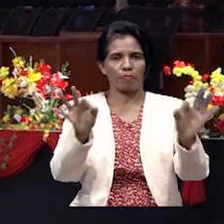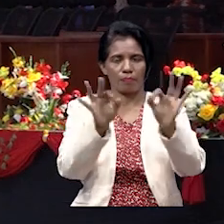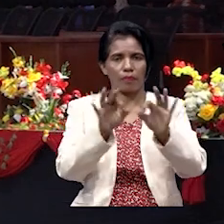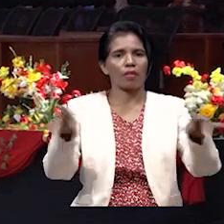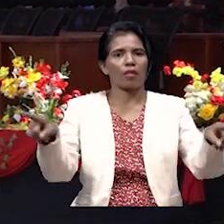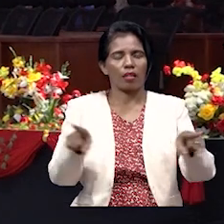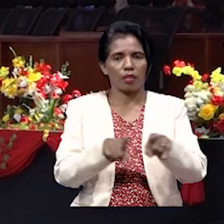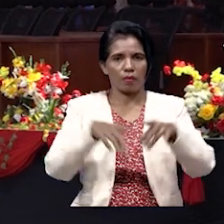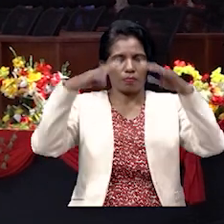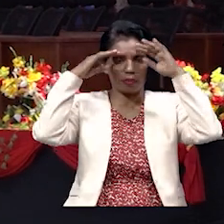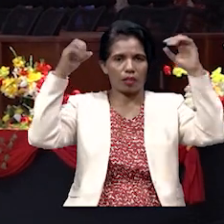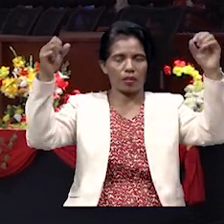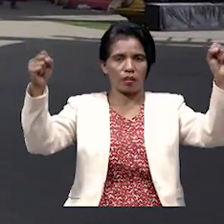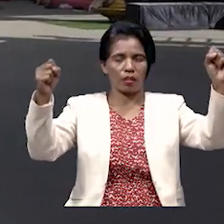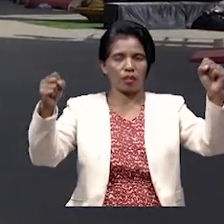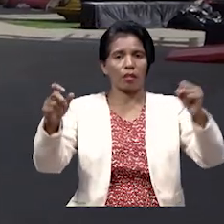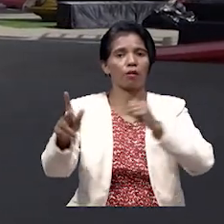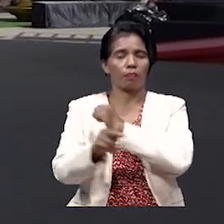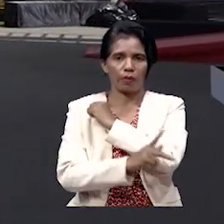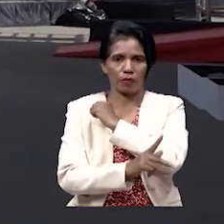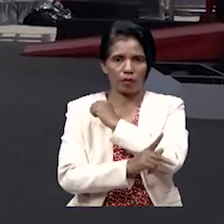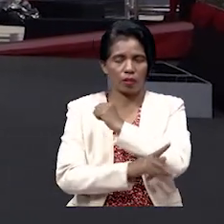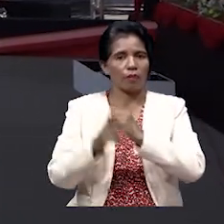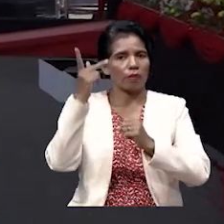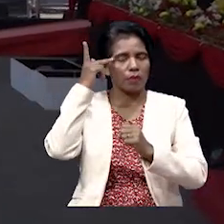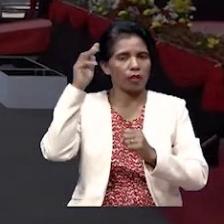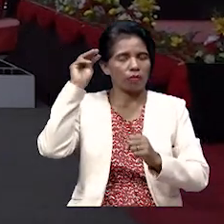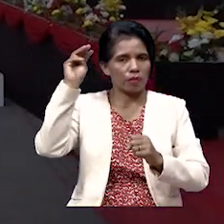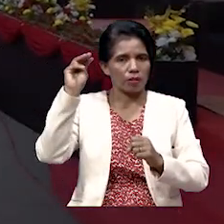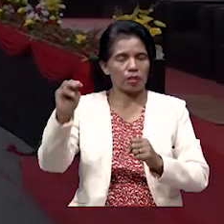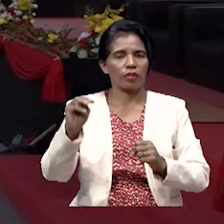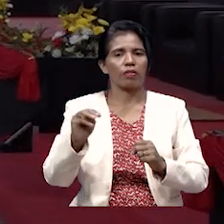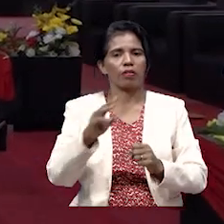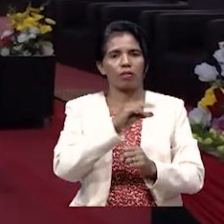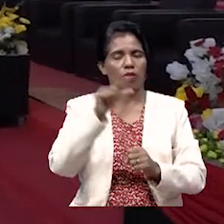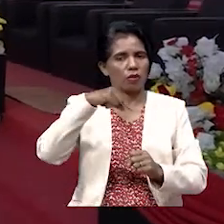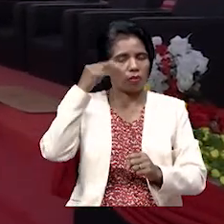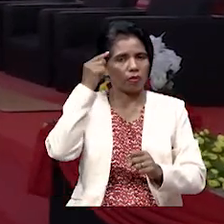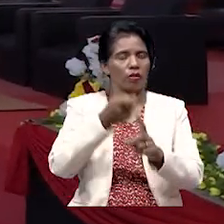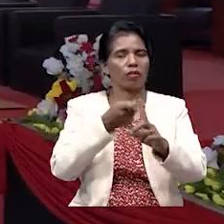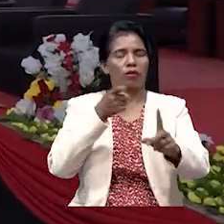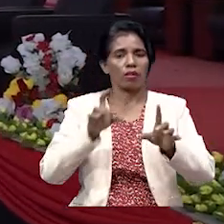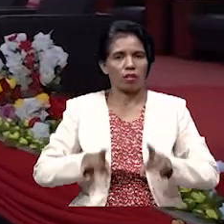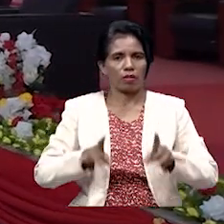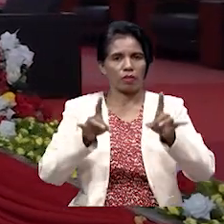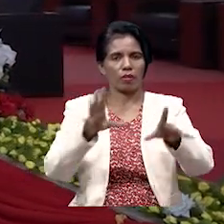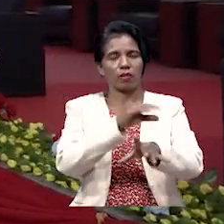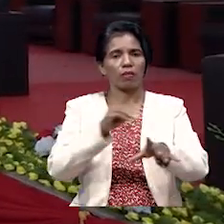Hanessan, presidente da República Portugal, primeiro-ministro Guiné-Bissau, governador-geral Austrália, no